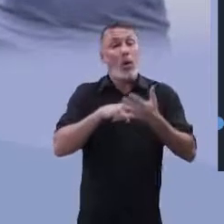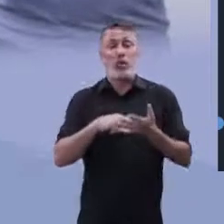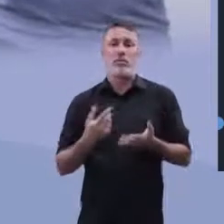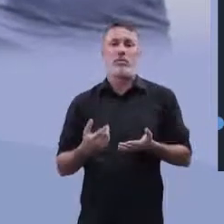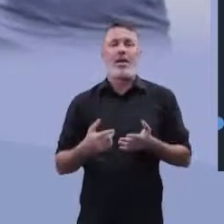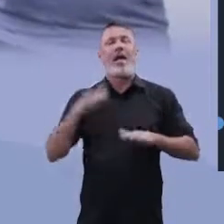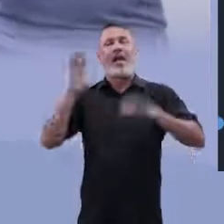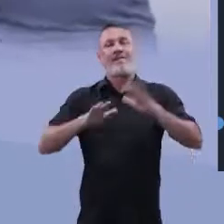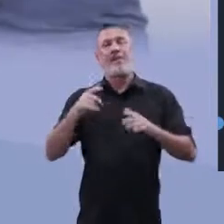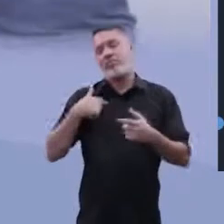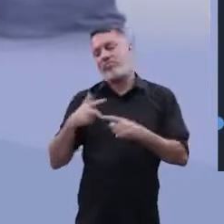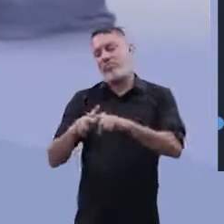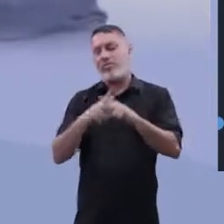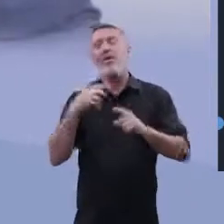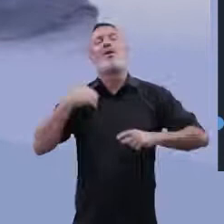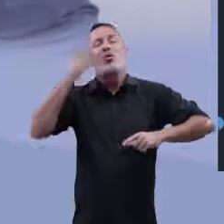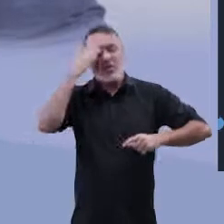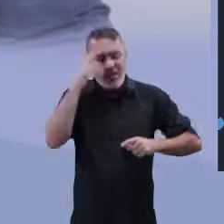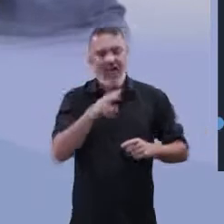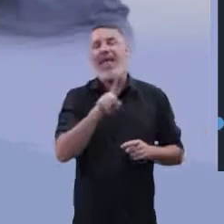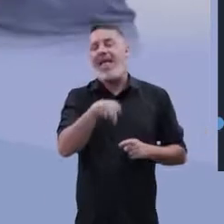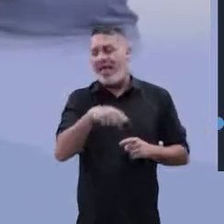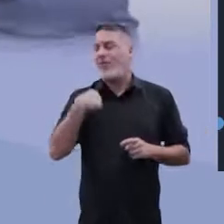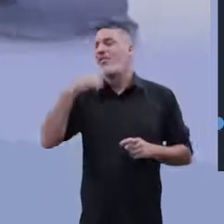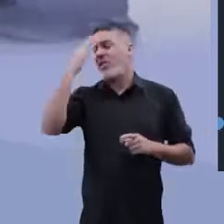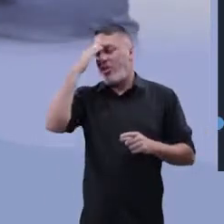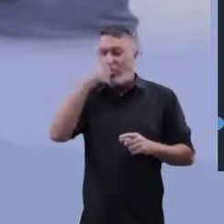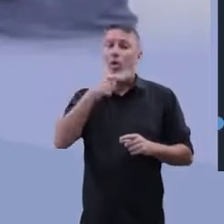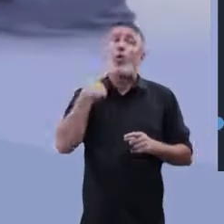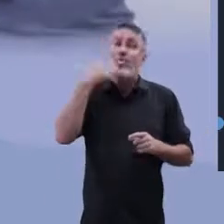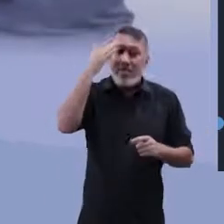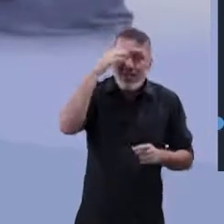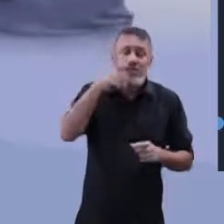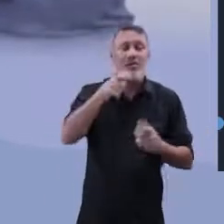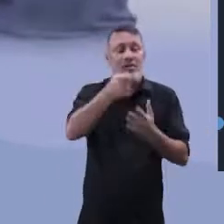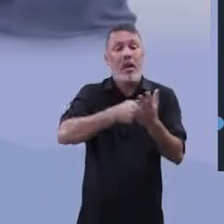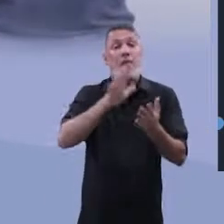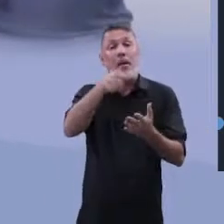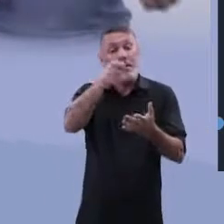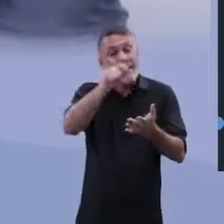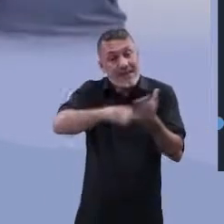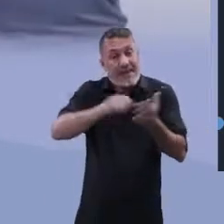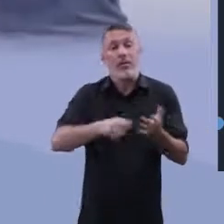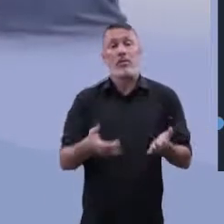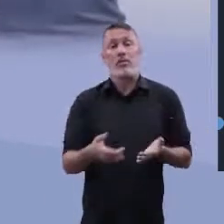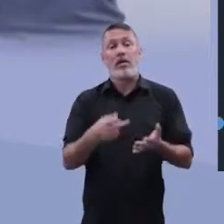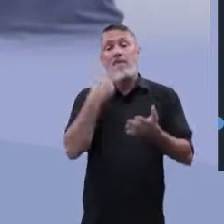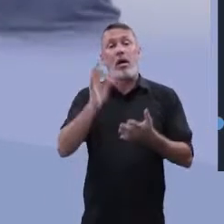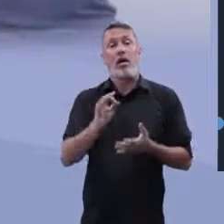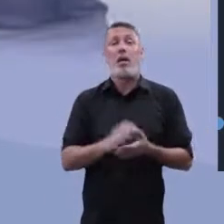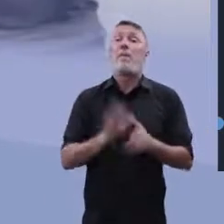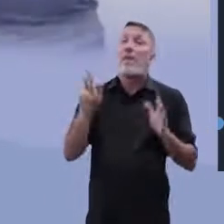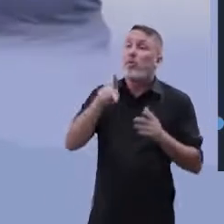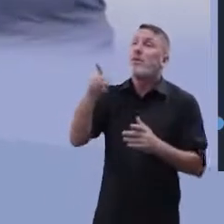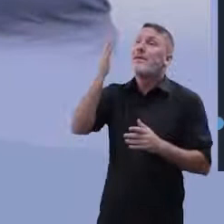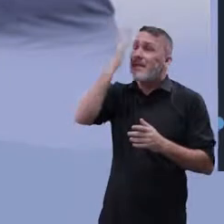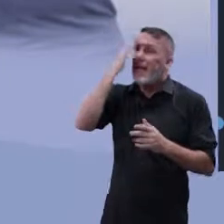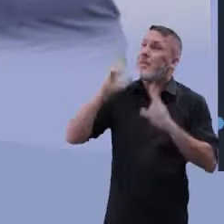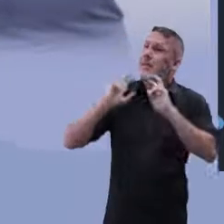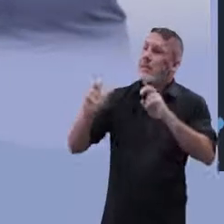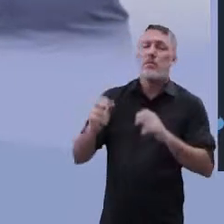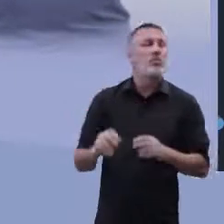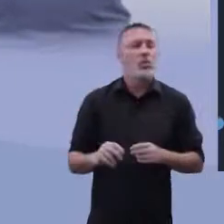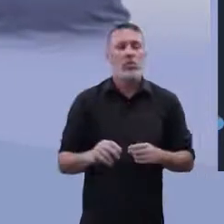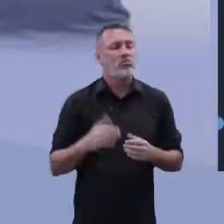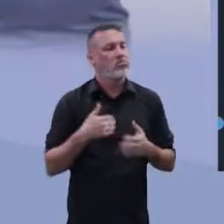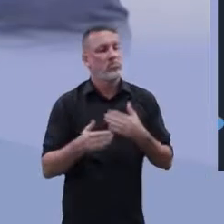o seu texto. Eu entendo, às vezes nós, professores, vamos corrigir. Sim, meu aluno, eu entendi o que você quis dizer. Só que você não disse isso, mas professor, mas você entendeu.